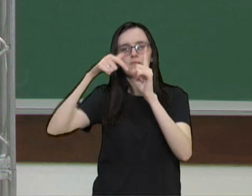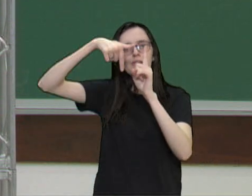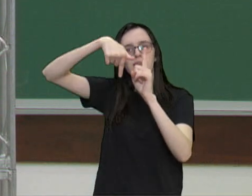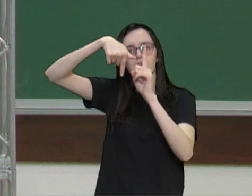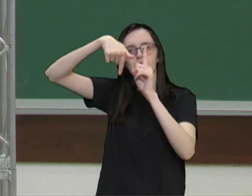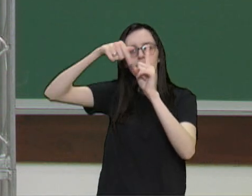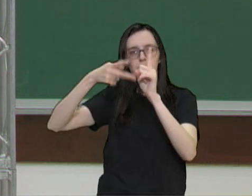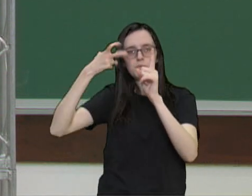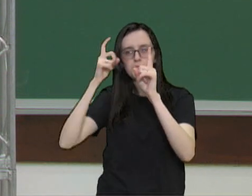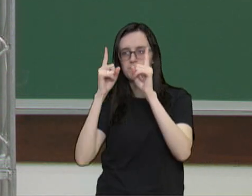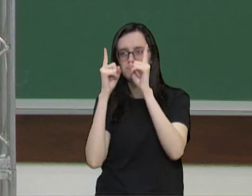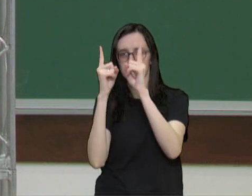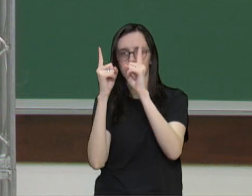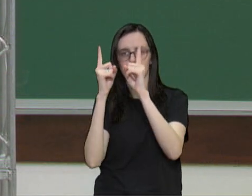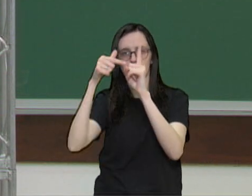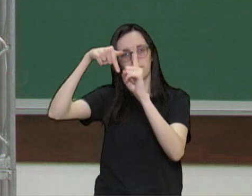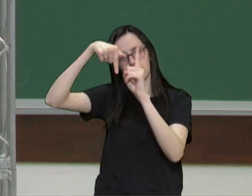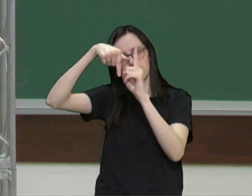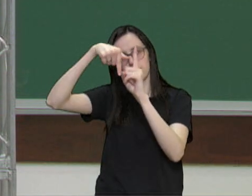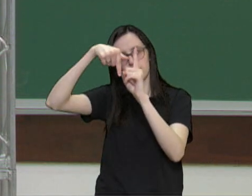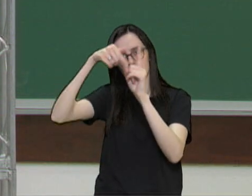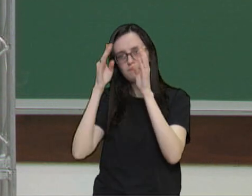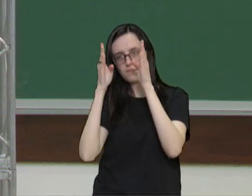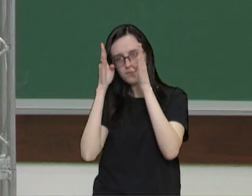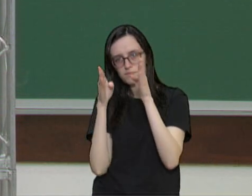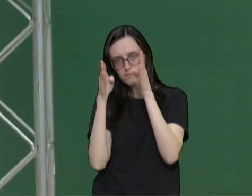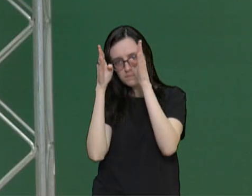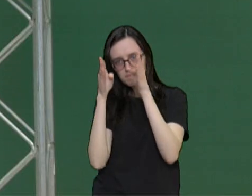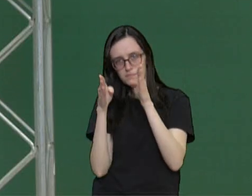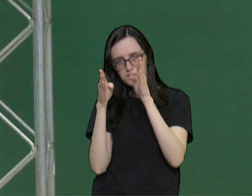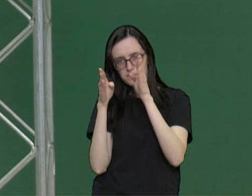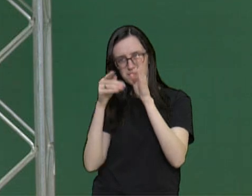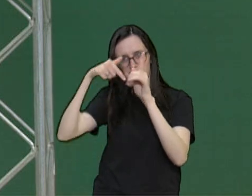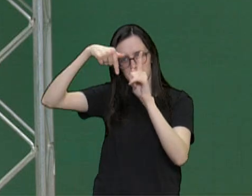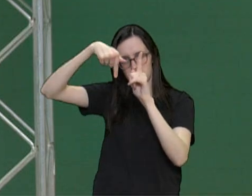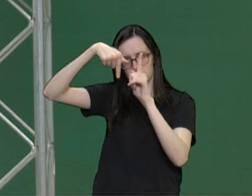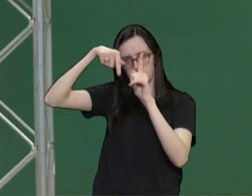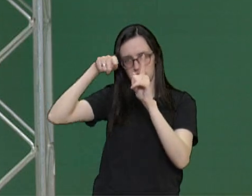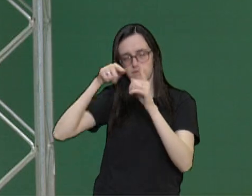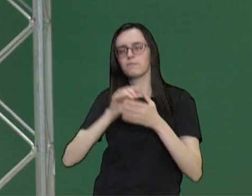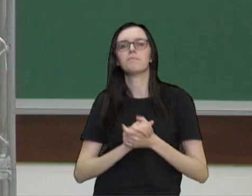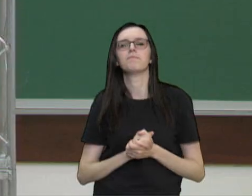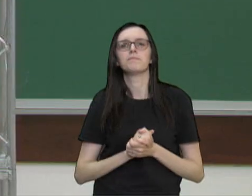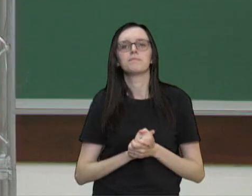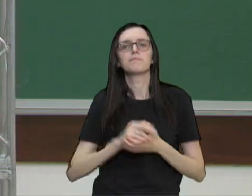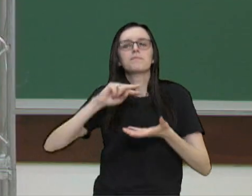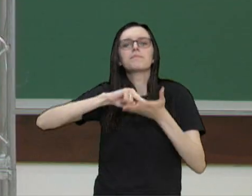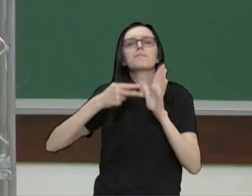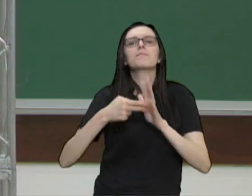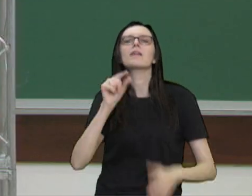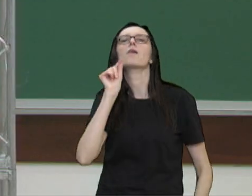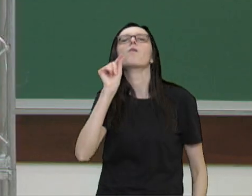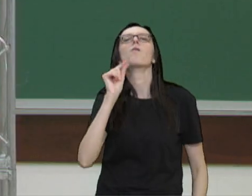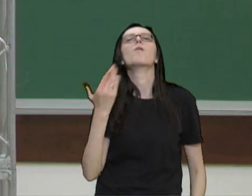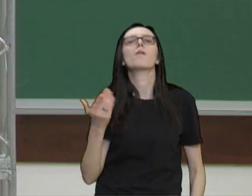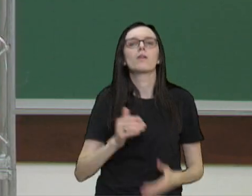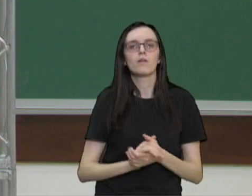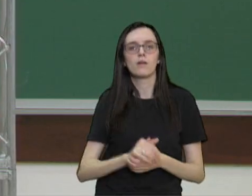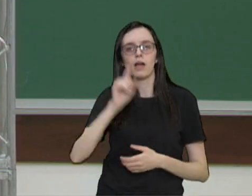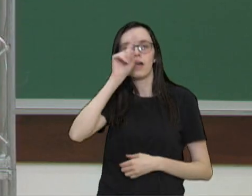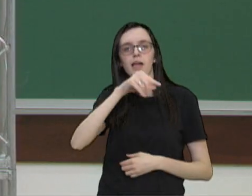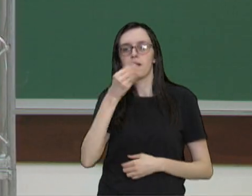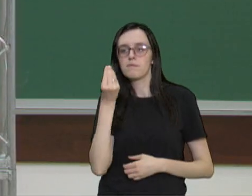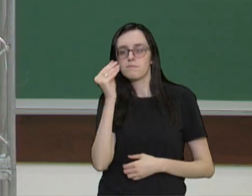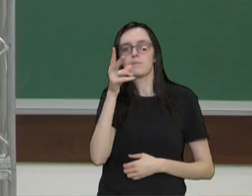seria essa caixinha ou essas duas retas paralelas que o Q fica dentro. O significado ou a função do módulo é deixar um